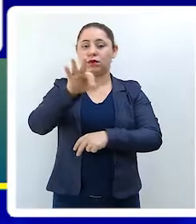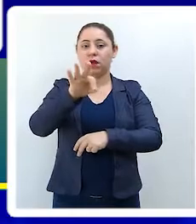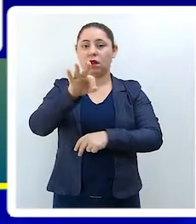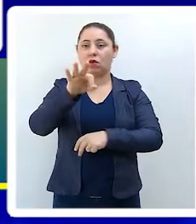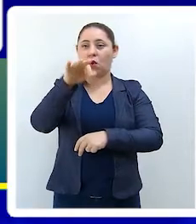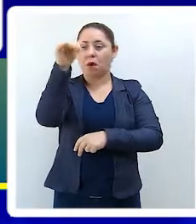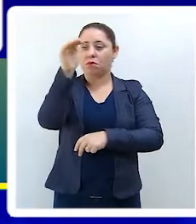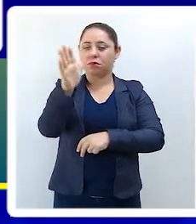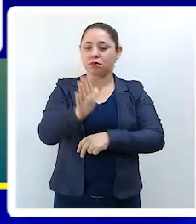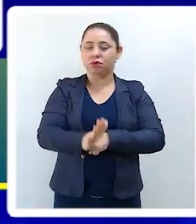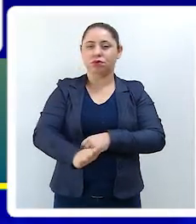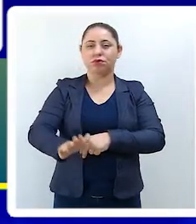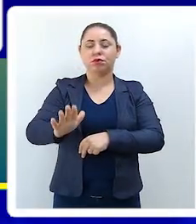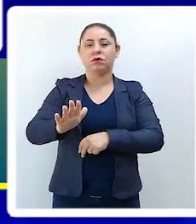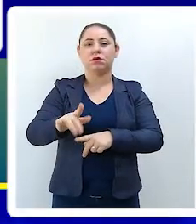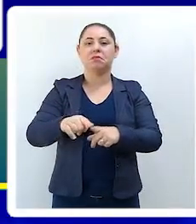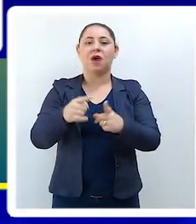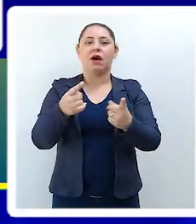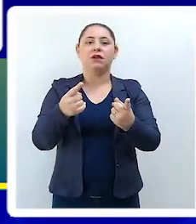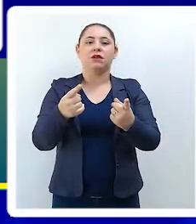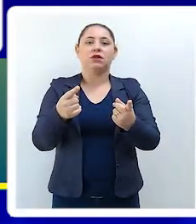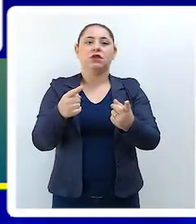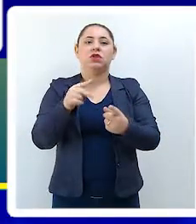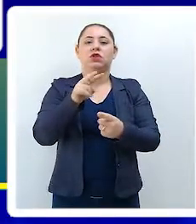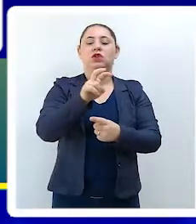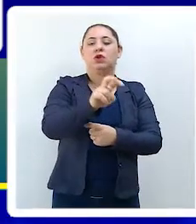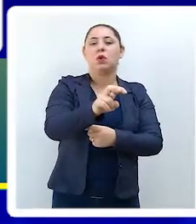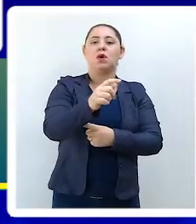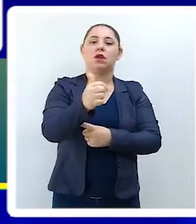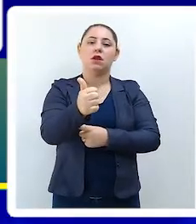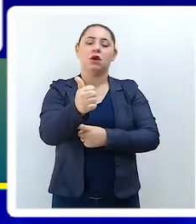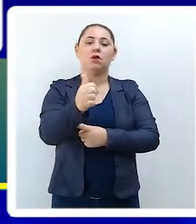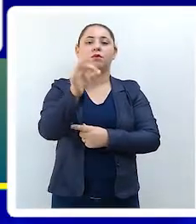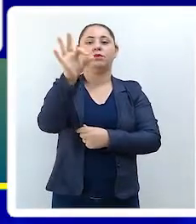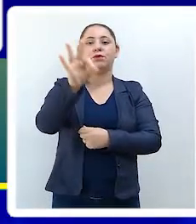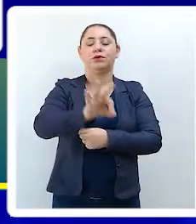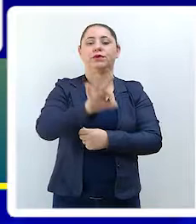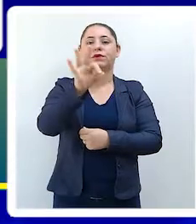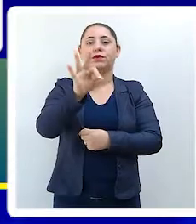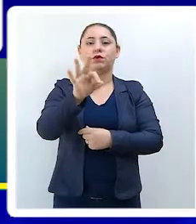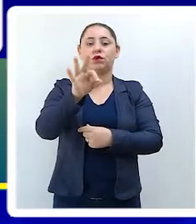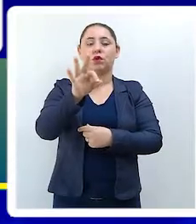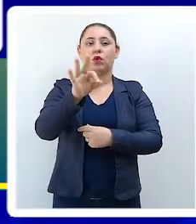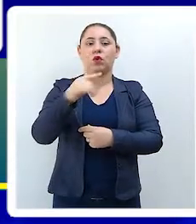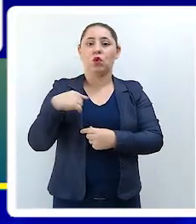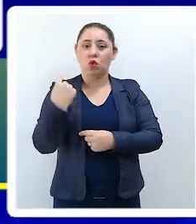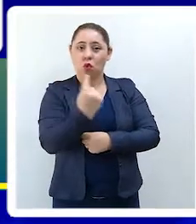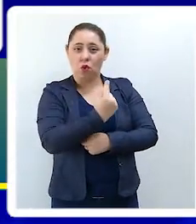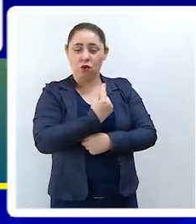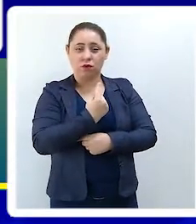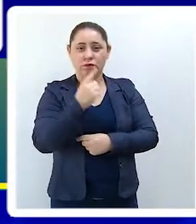nacional, né, no seu todo, mais especificamente 51%, e nós